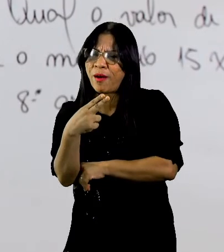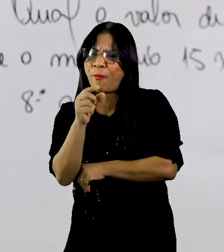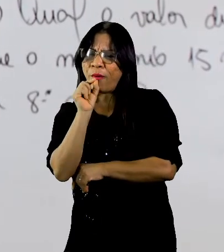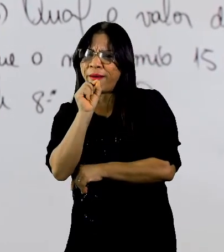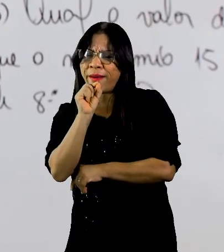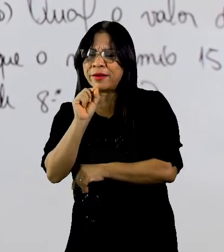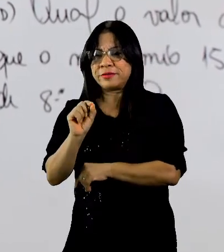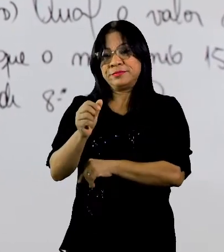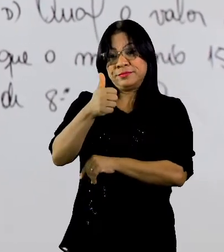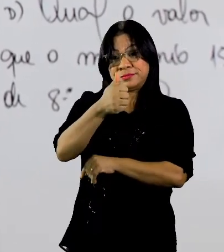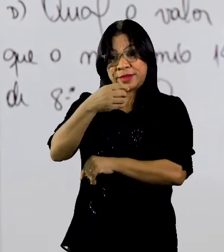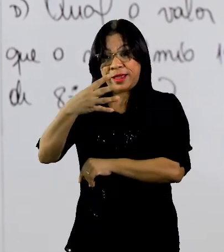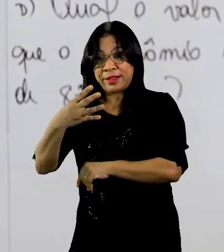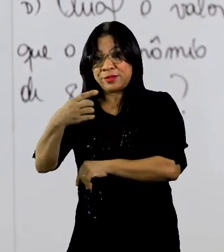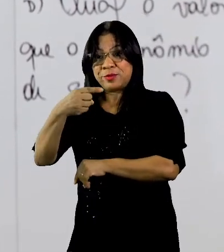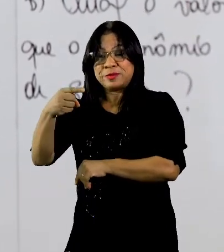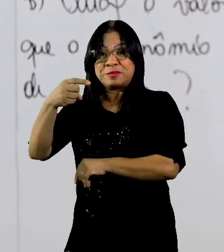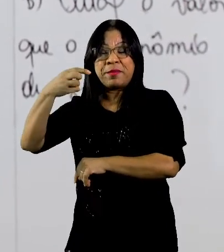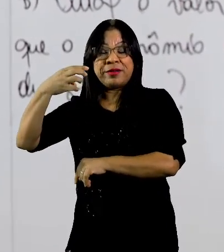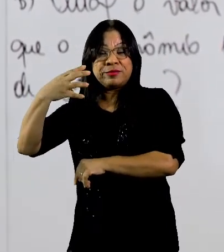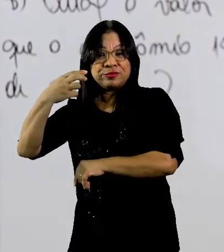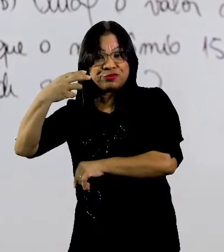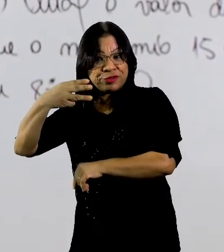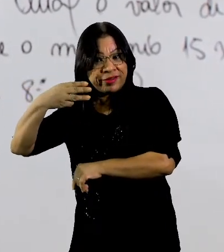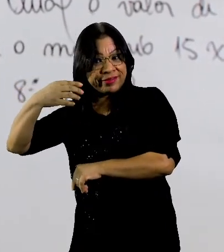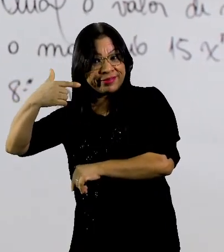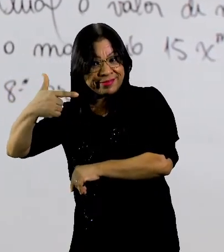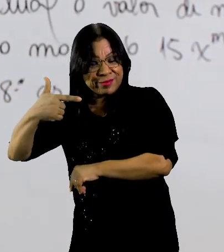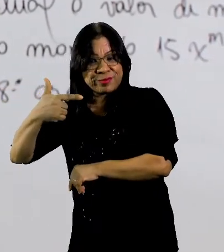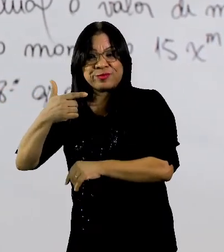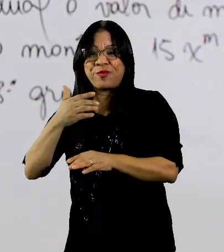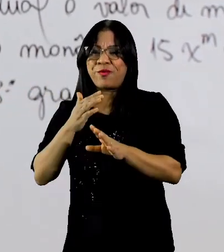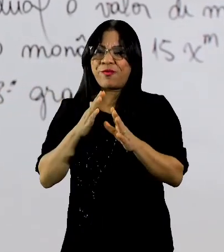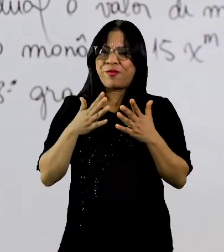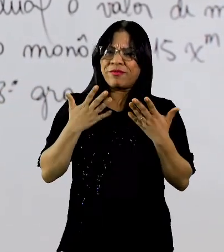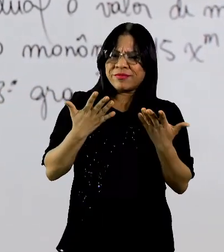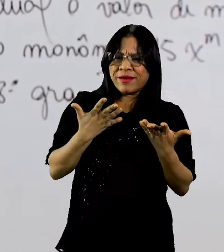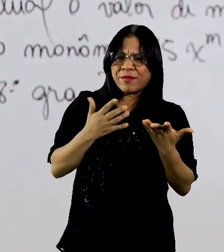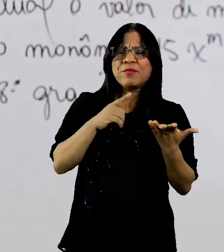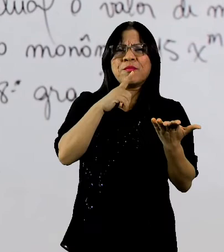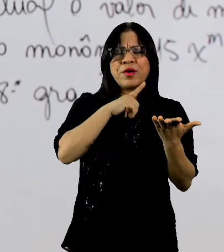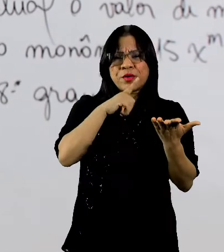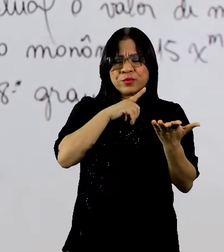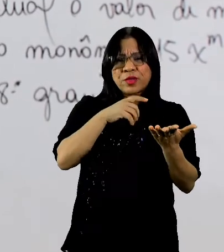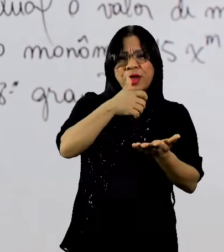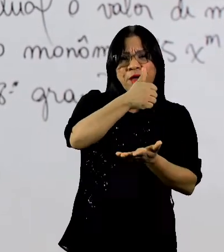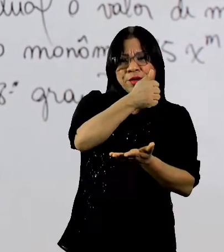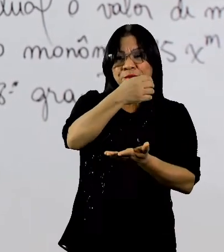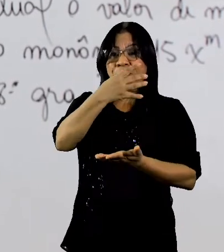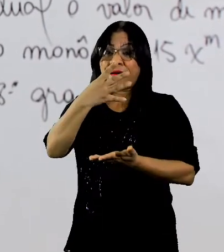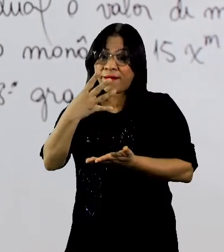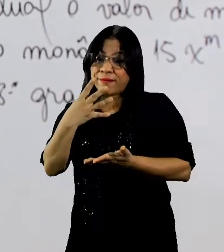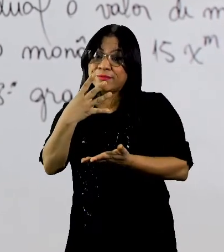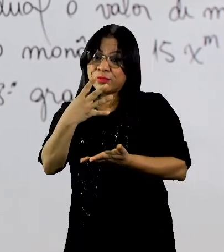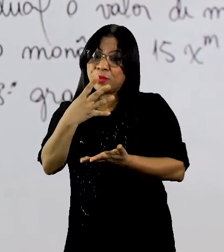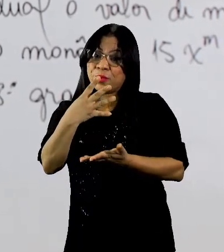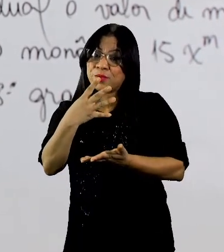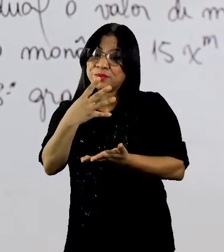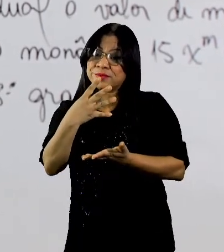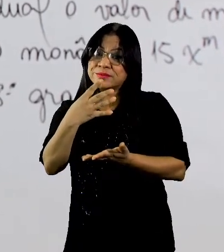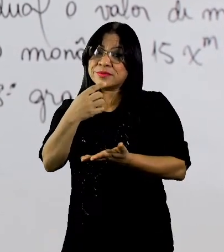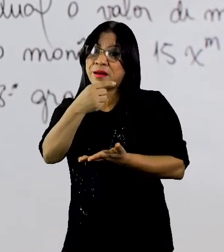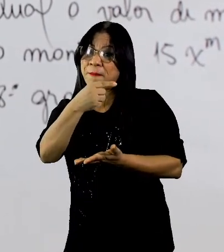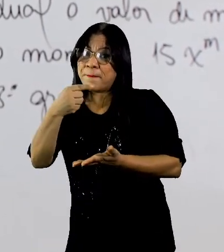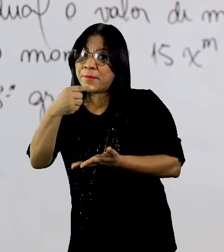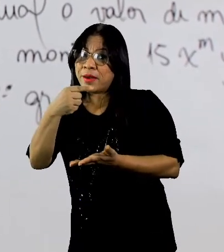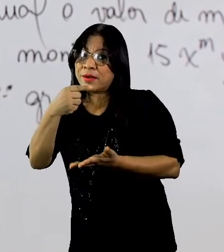32. Tranquilo, né? Pensem o seguinte, então. Eu tenho 14 e eu devo 32.